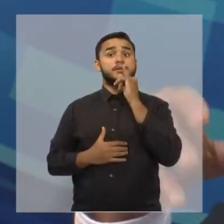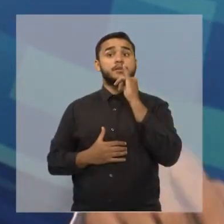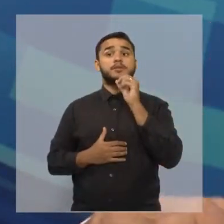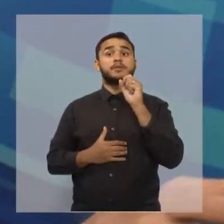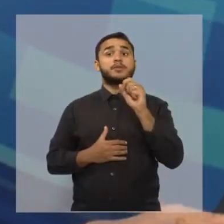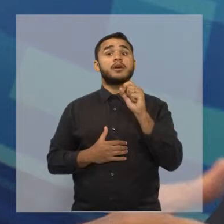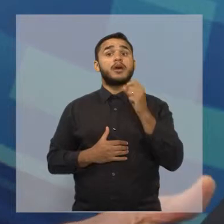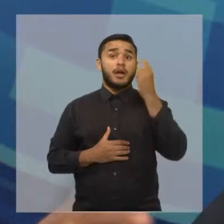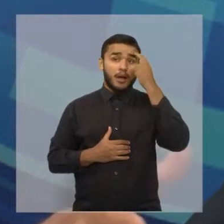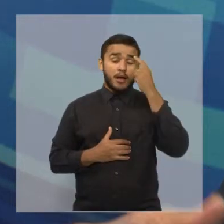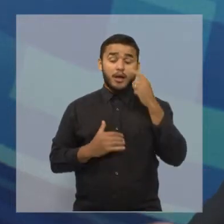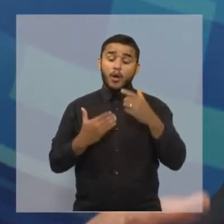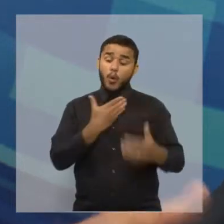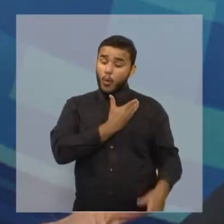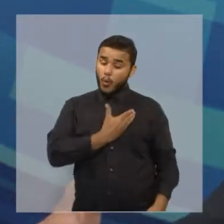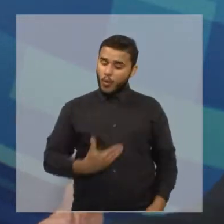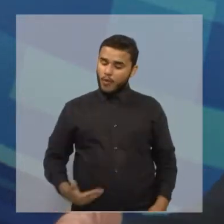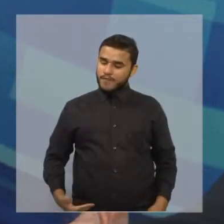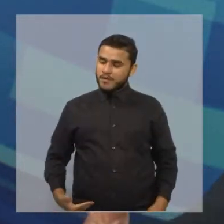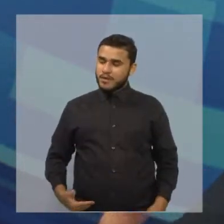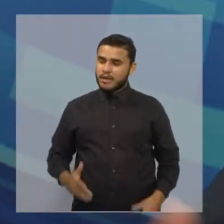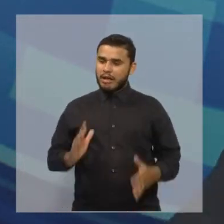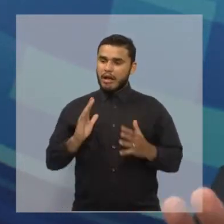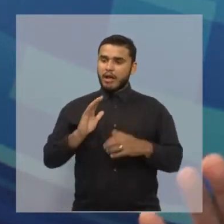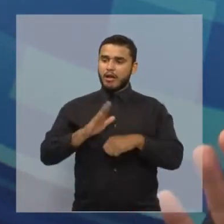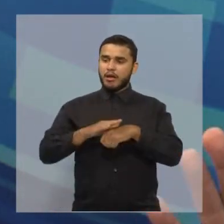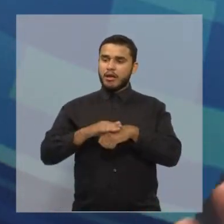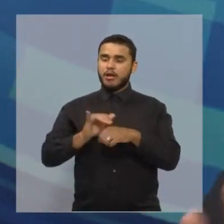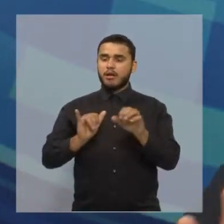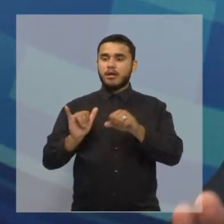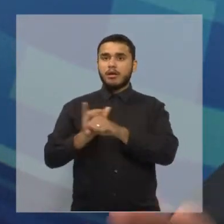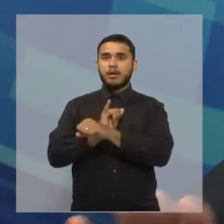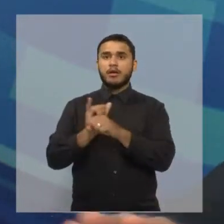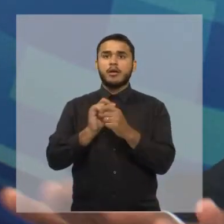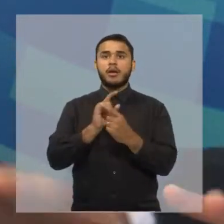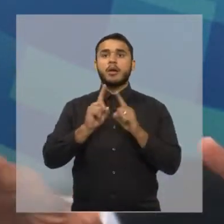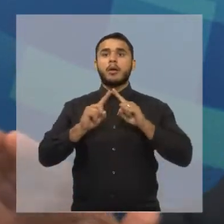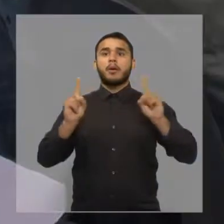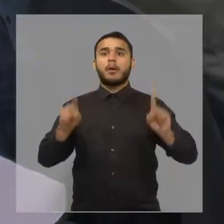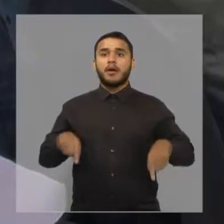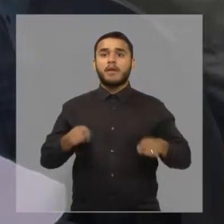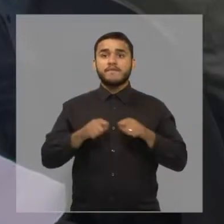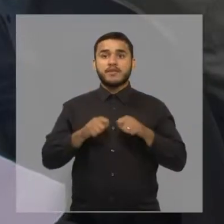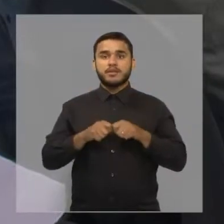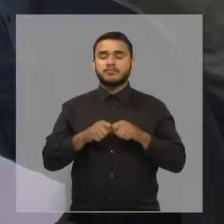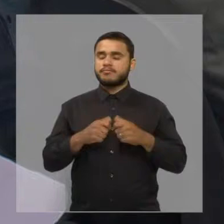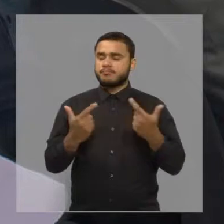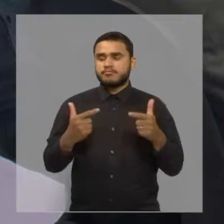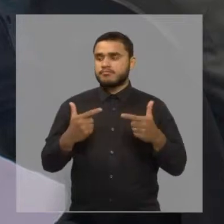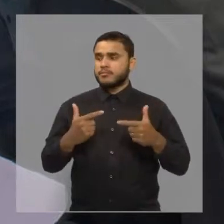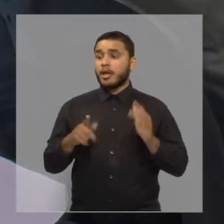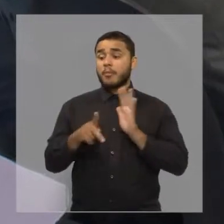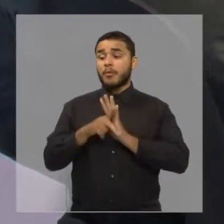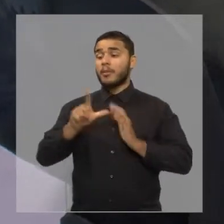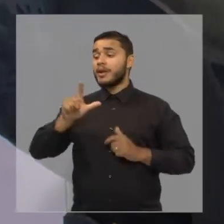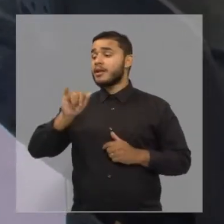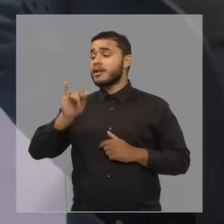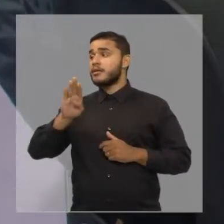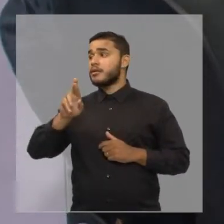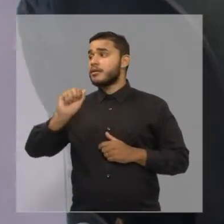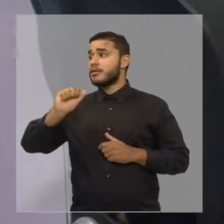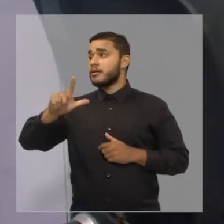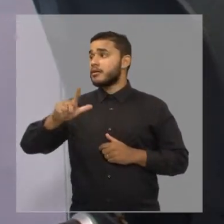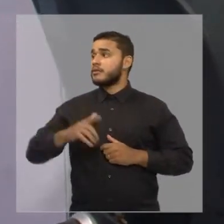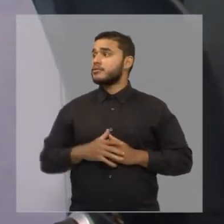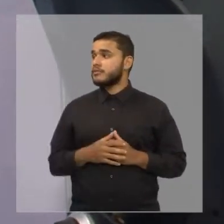andando é uma política de um dirigismo estatal. Aí não tem projeto do governo fazendo a sociedade. Não tem, porque foi eleito para não